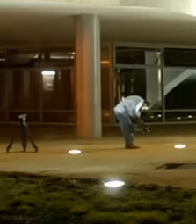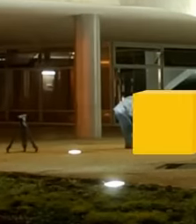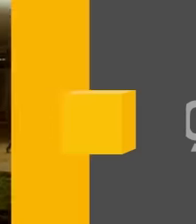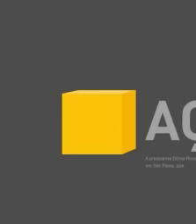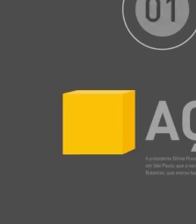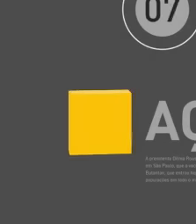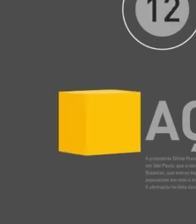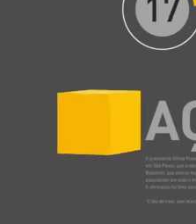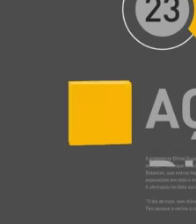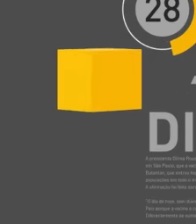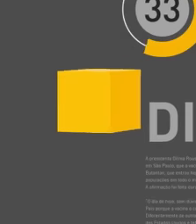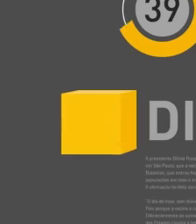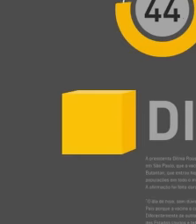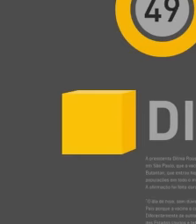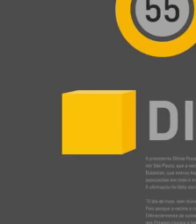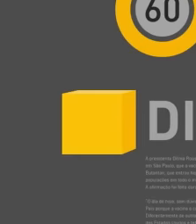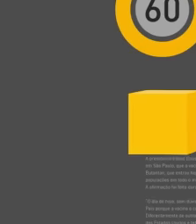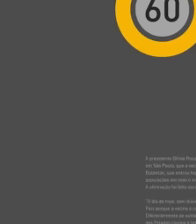Federal